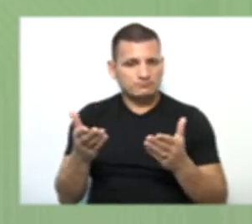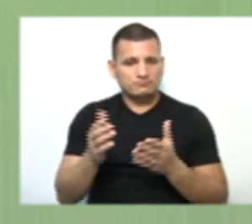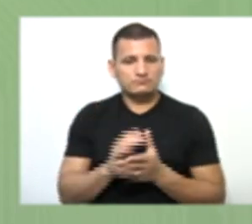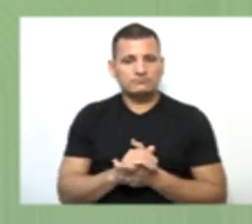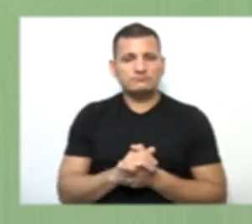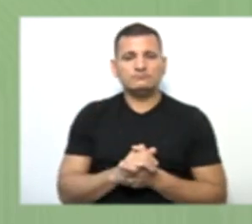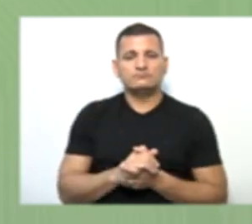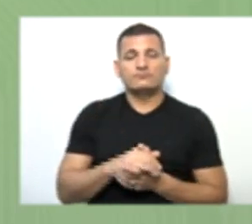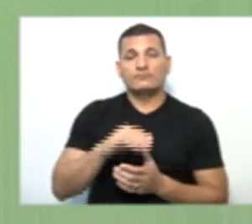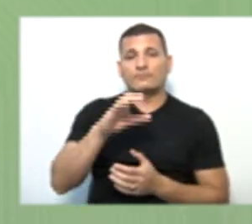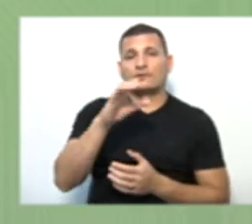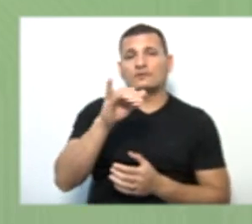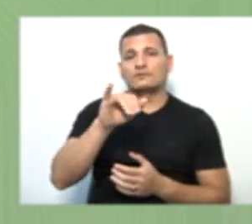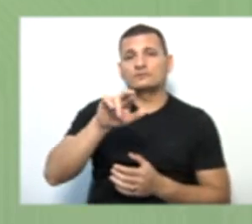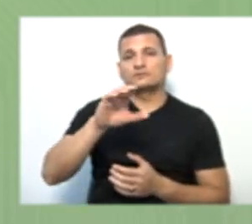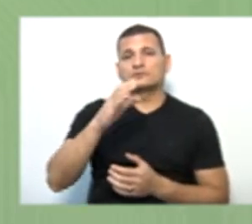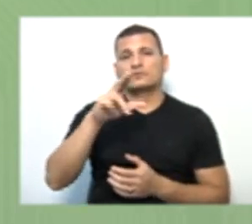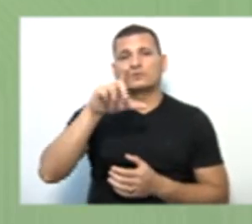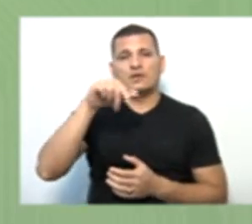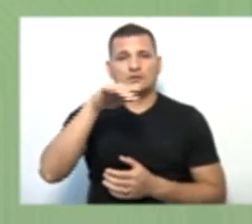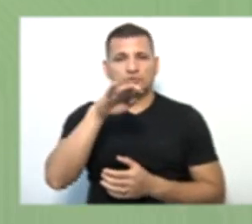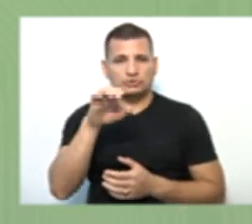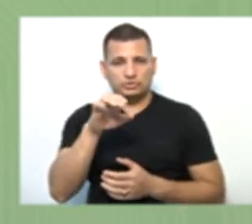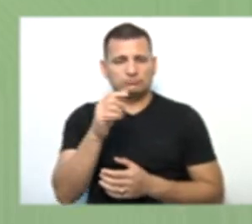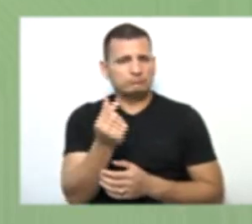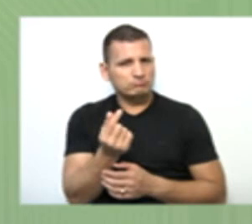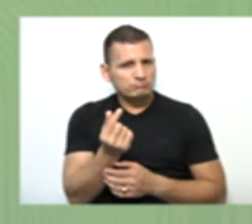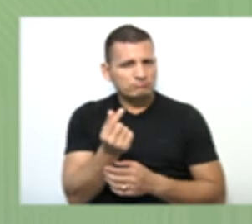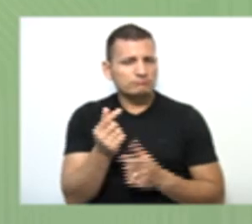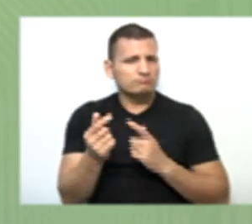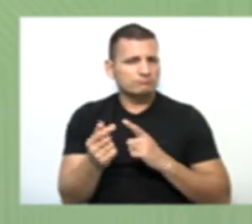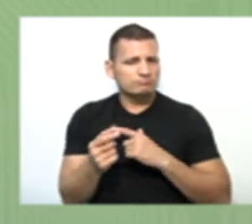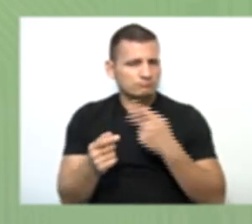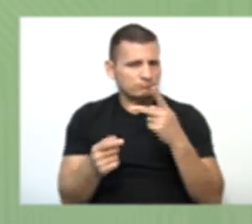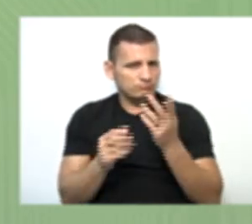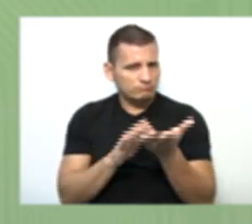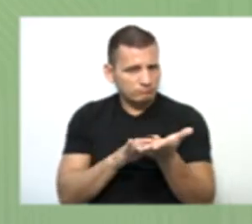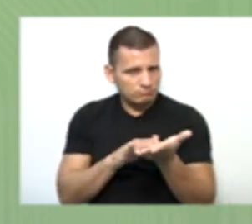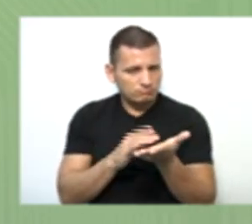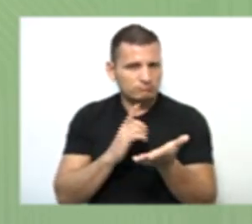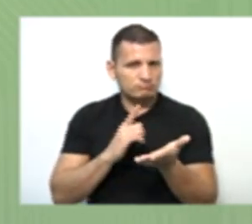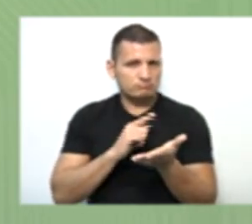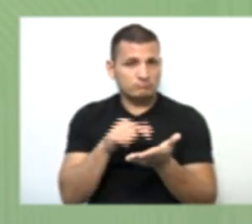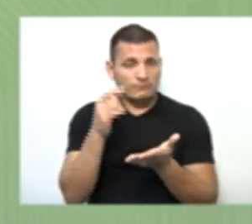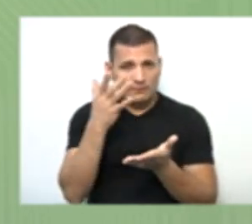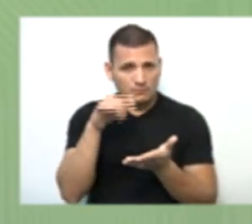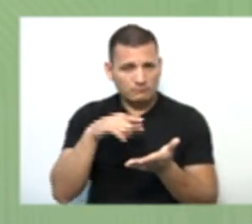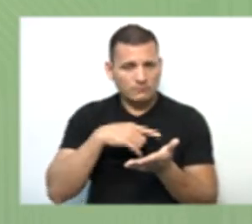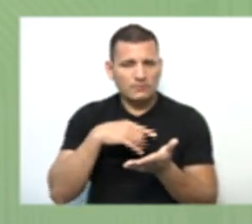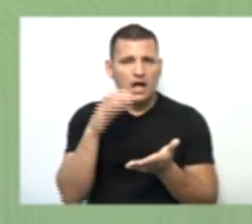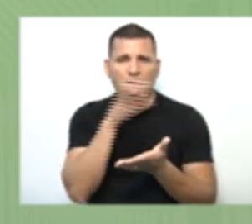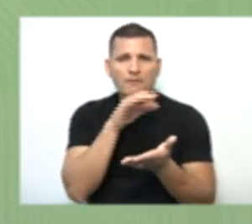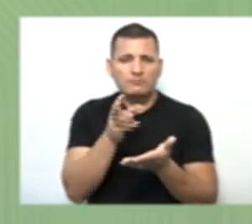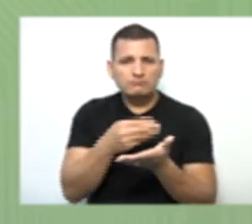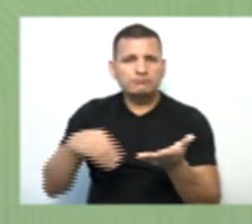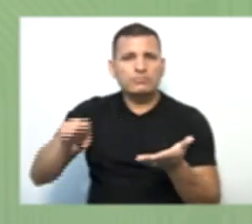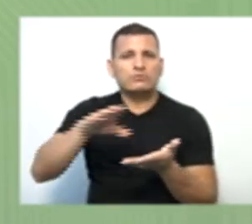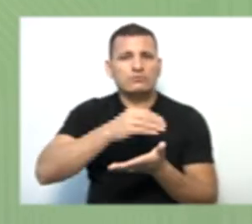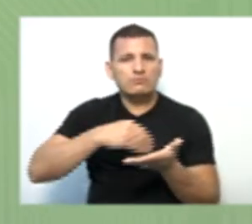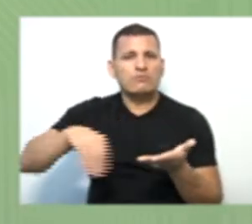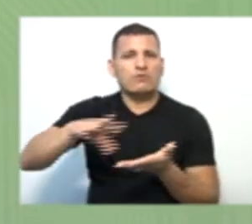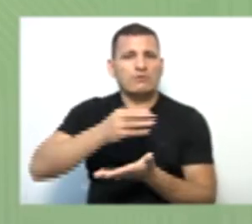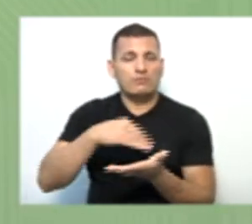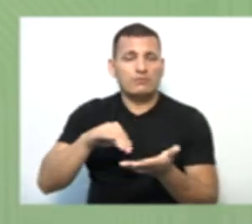Ativo circulante, dinheiro. Dinheiro está fácil? Está ali na sua mão? Tá. Então ele circula rápido? Sim. Portanto,